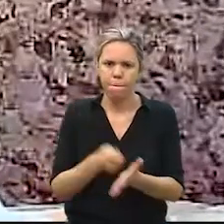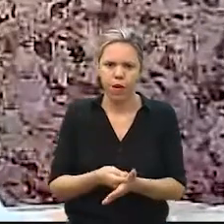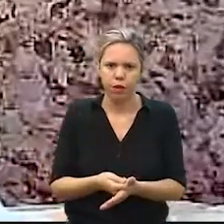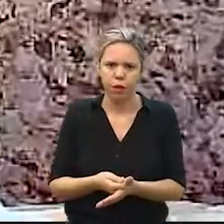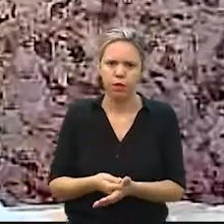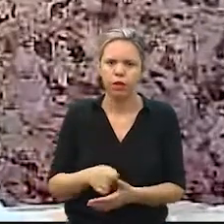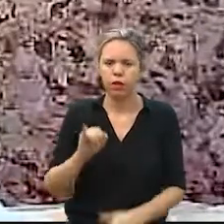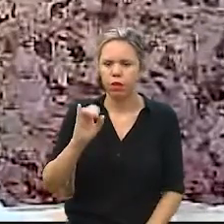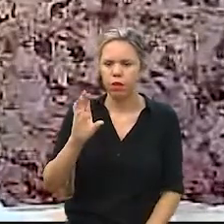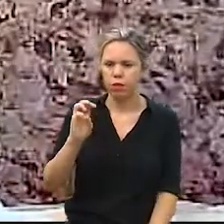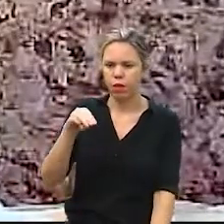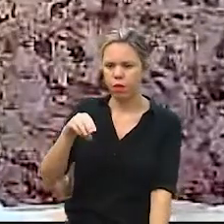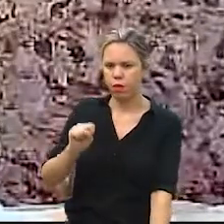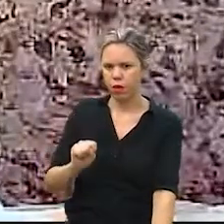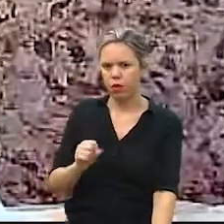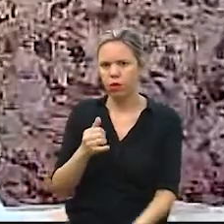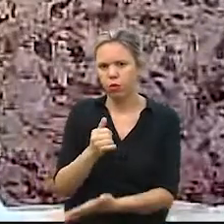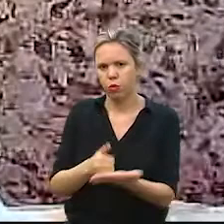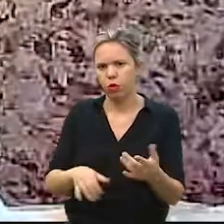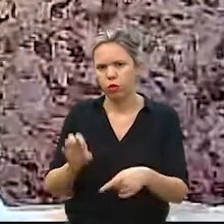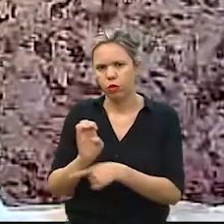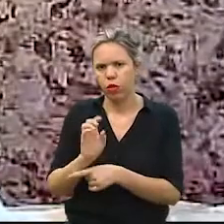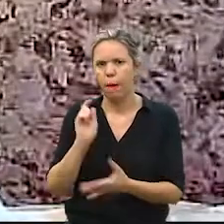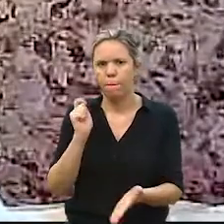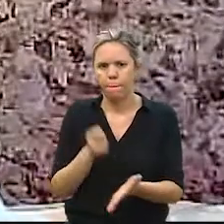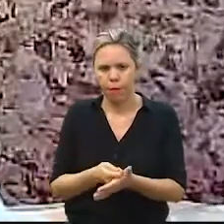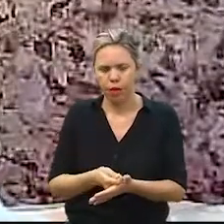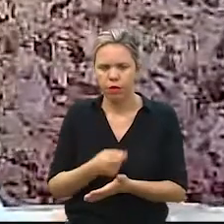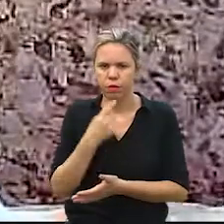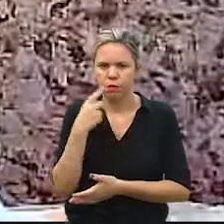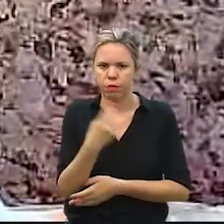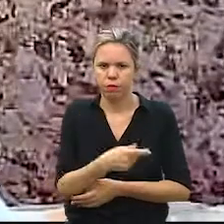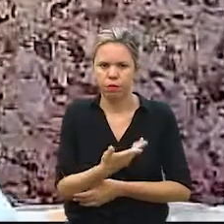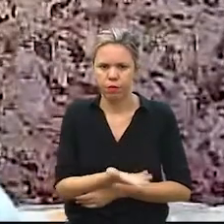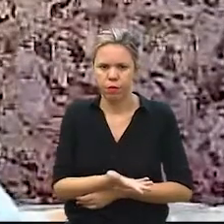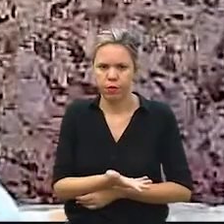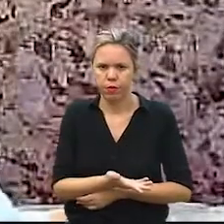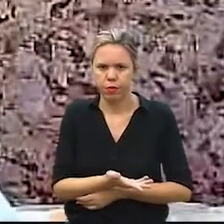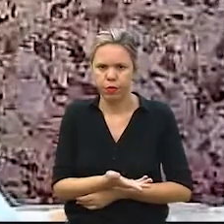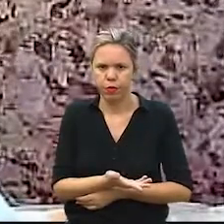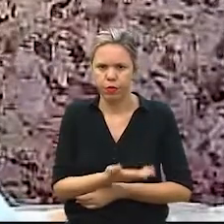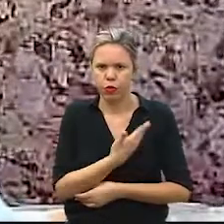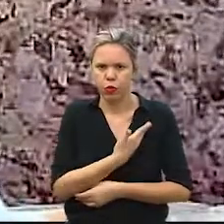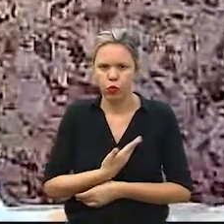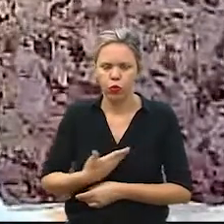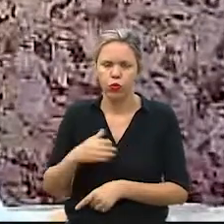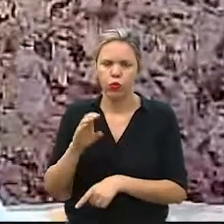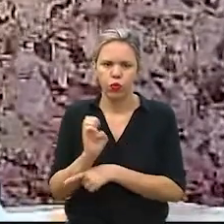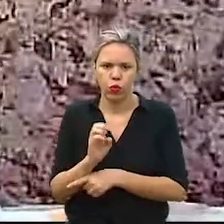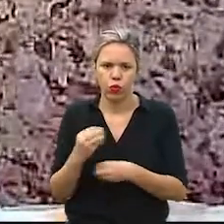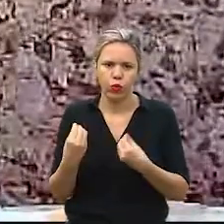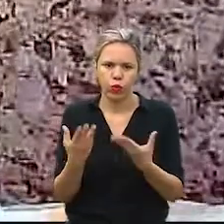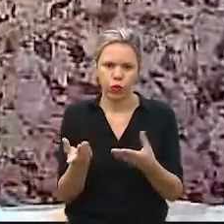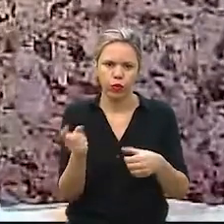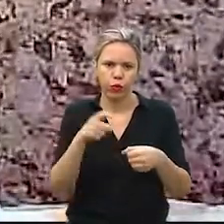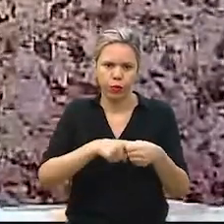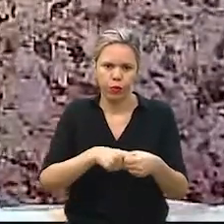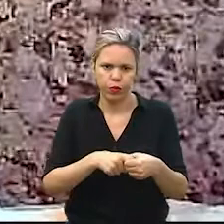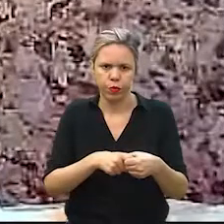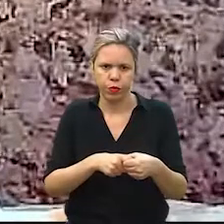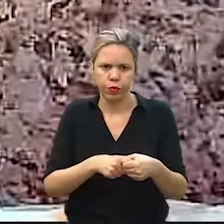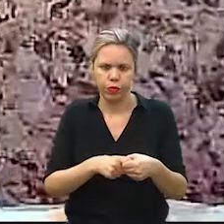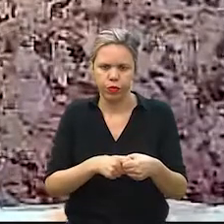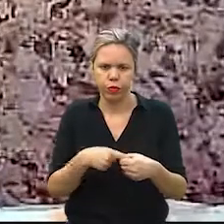de ICMS, que é um imposto estadual, mas que é pago em Campinas, o governo do estado tem que devolver para